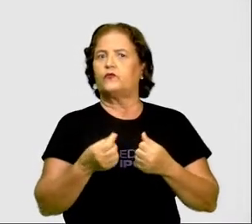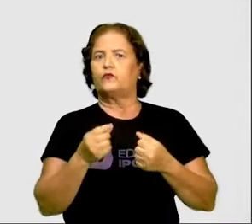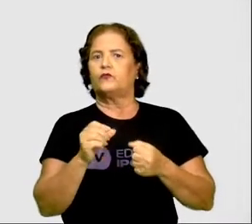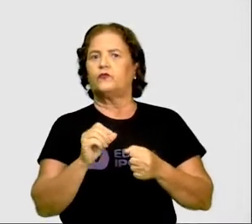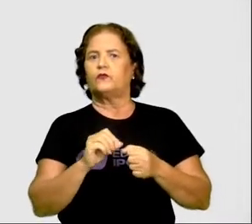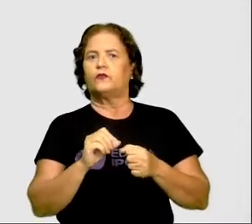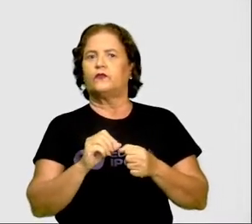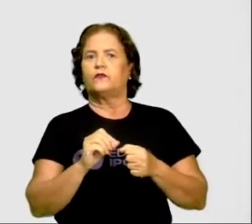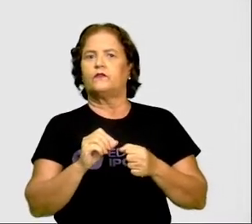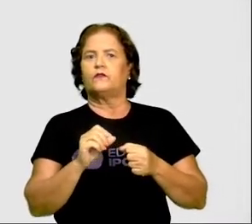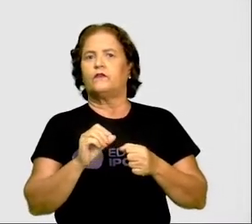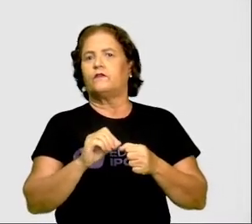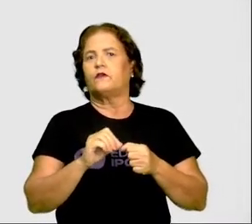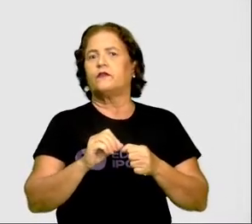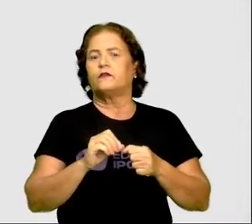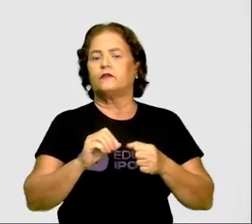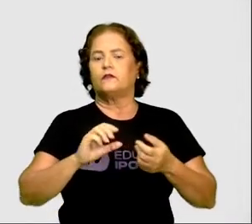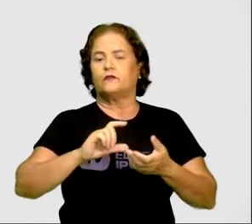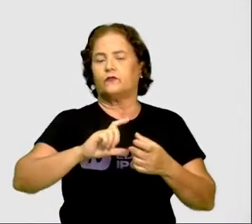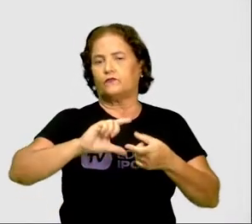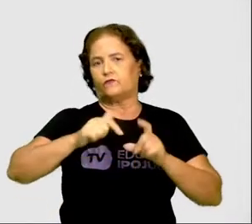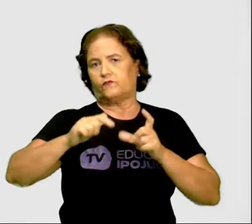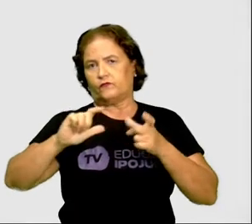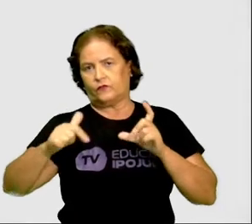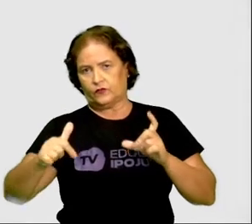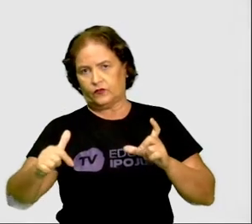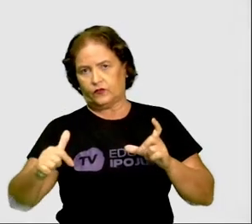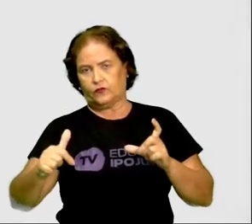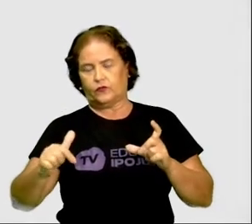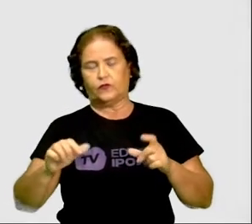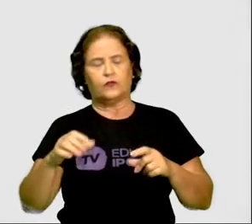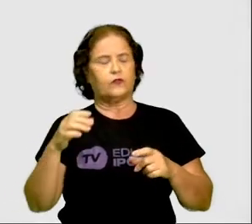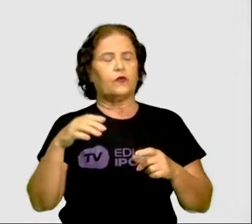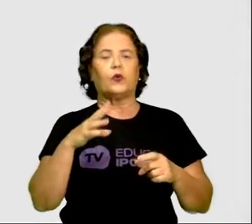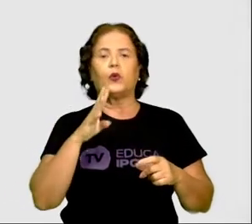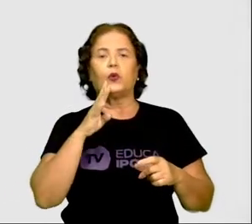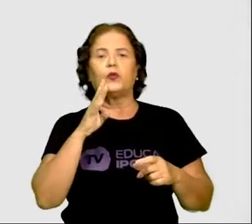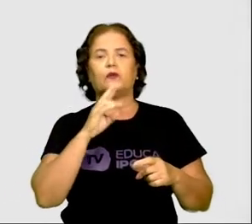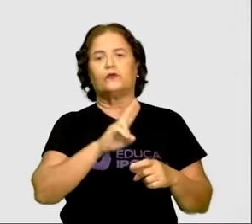é uma figura geométrica, mas a gente não sabe o nome dela.